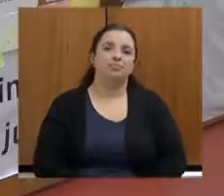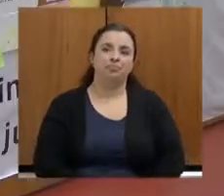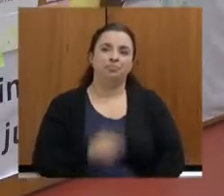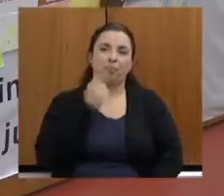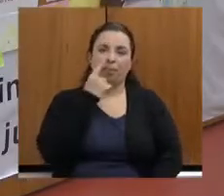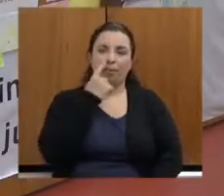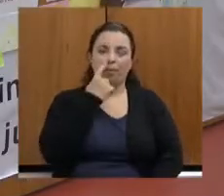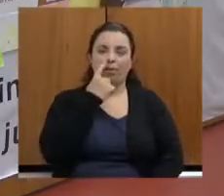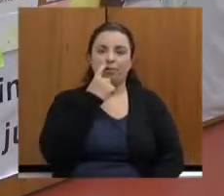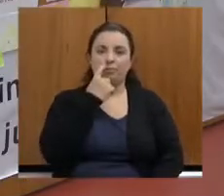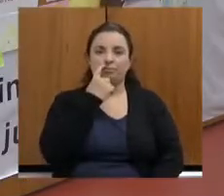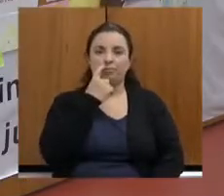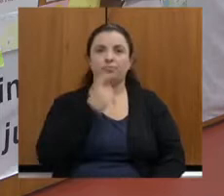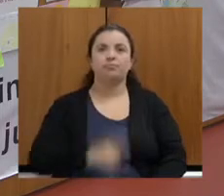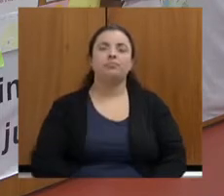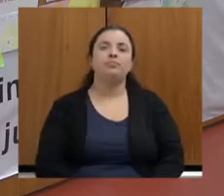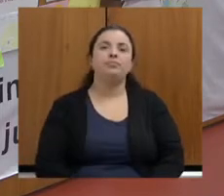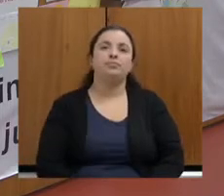obrigado